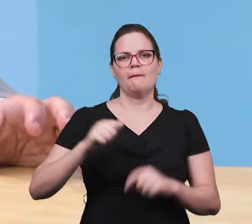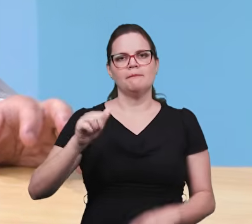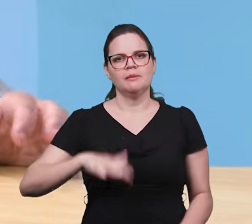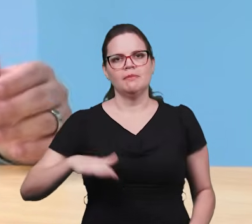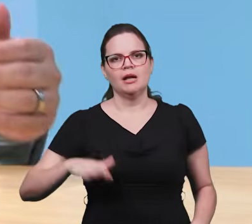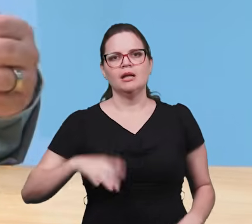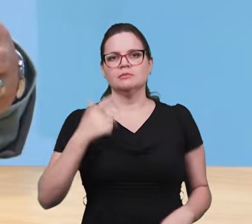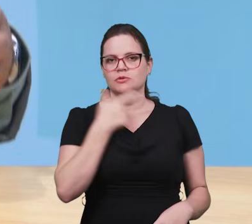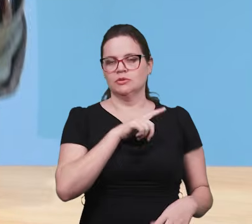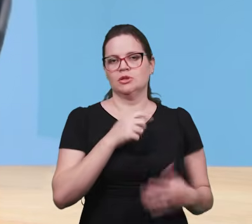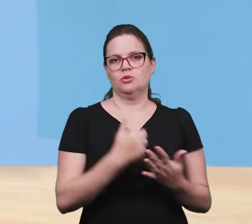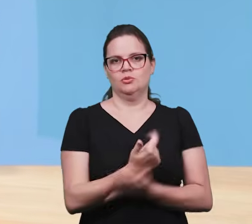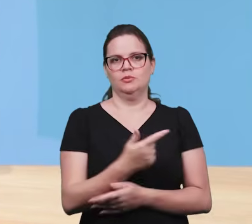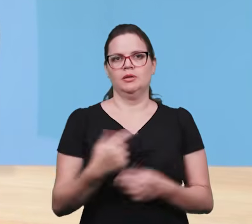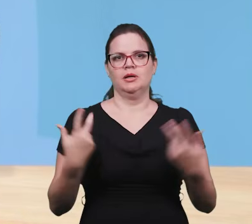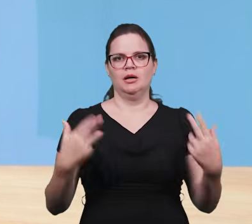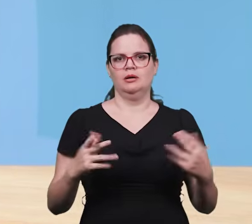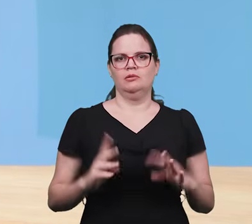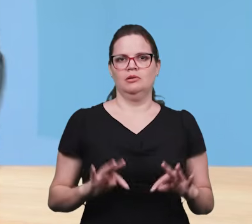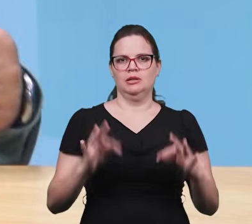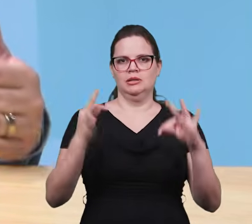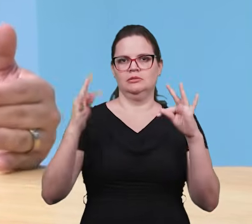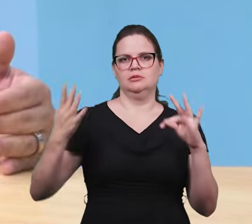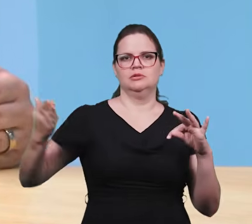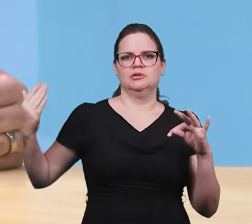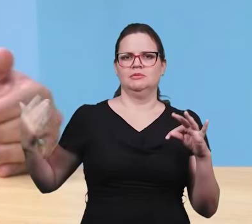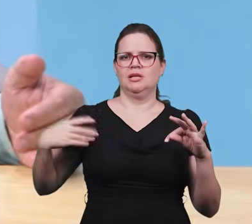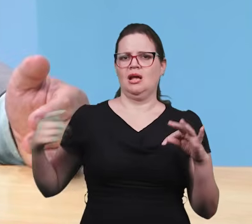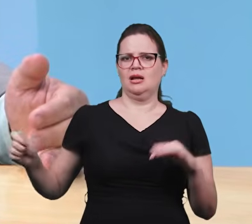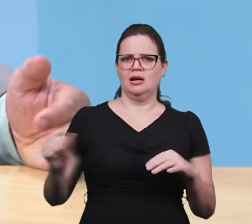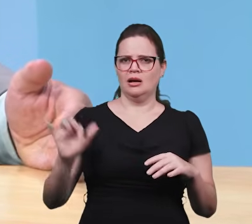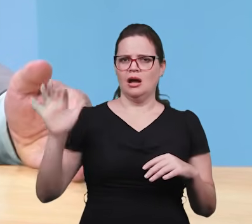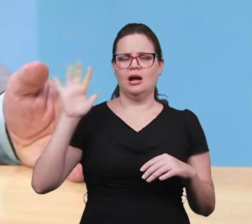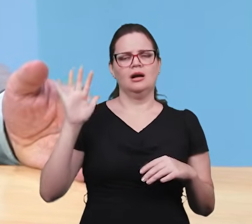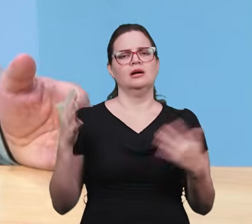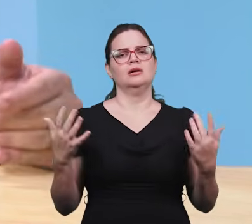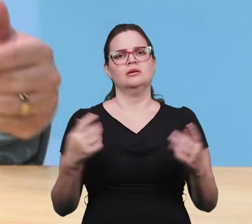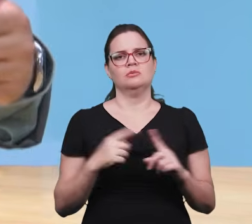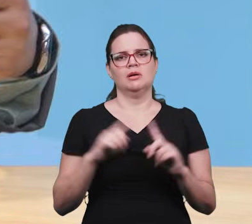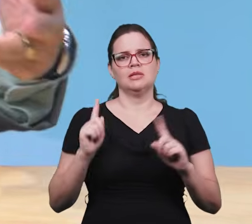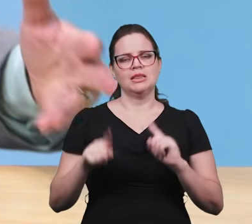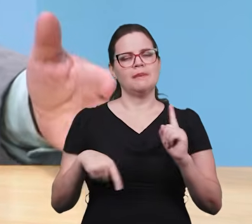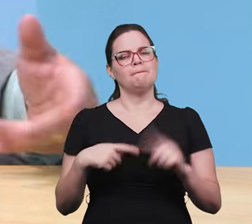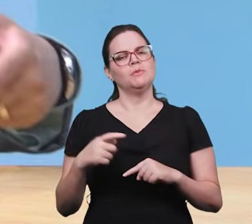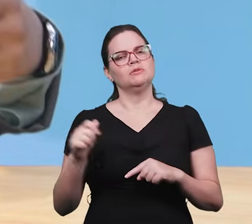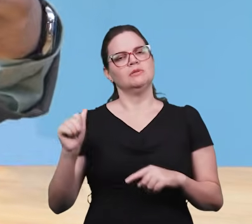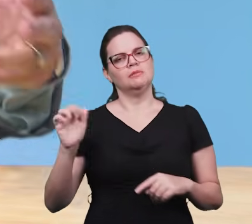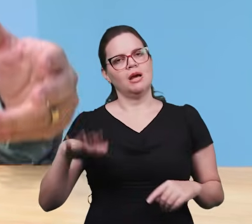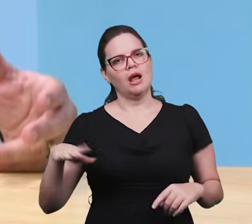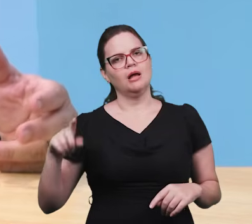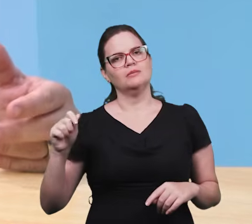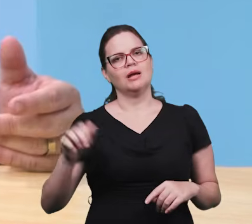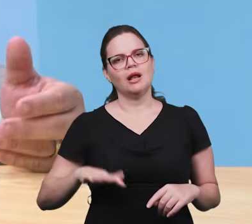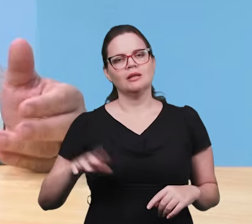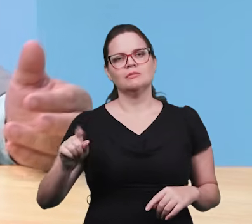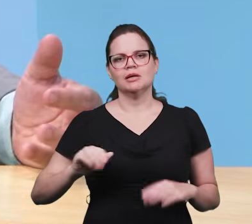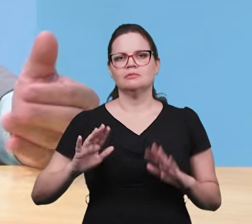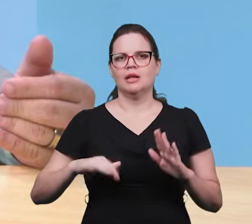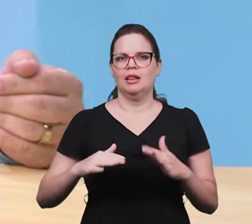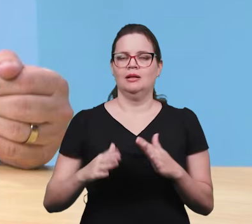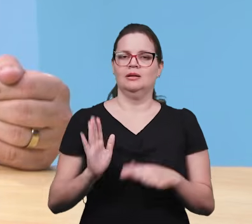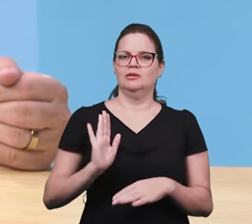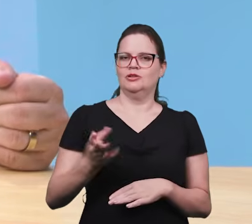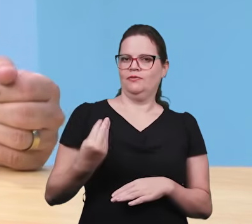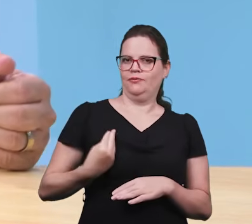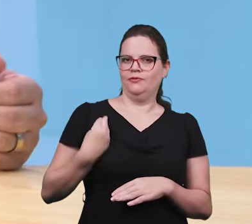as pessoas. É como a tecnologia do passado, quando chegou, também era um pouco acessível, depois se tornou mais acessível. A gente viveu isso, pelo